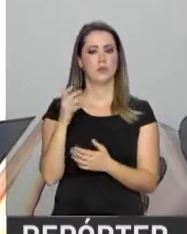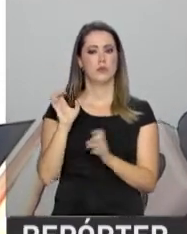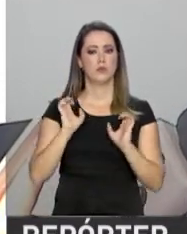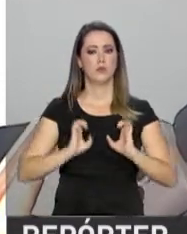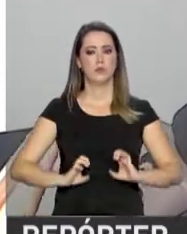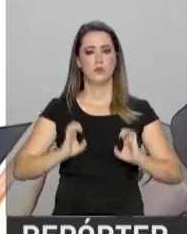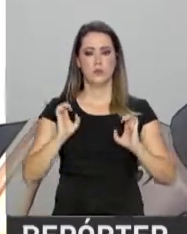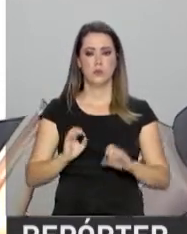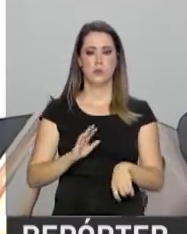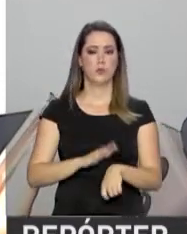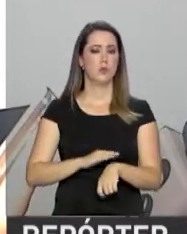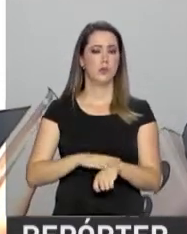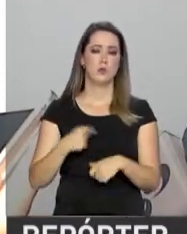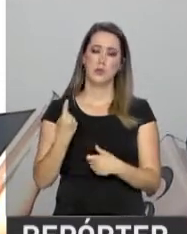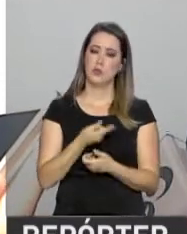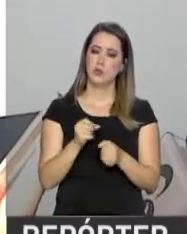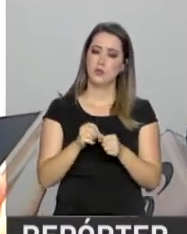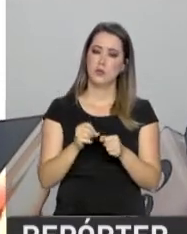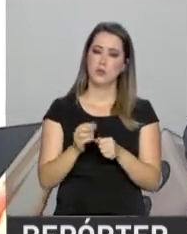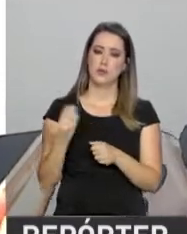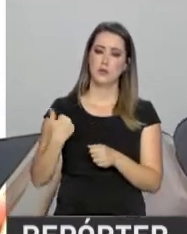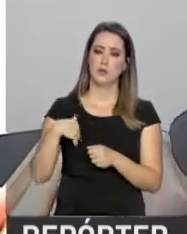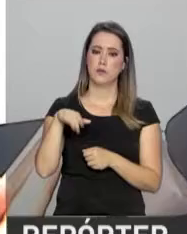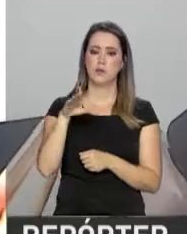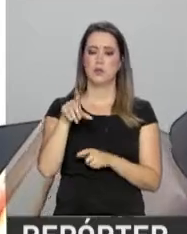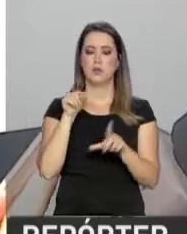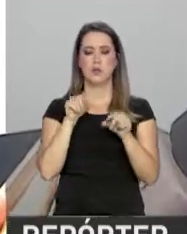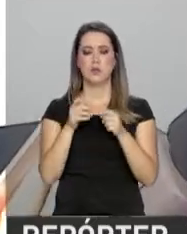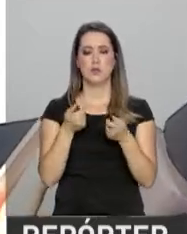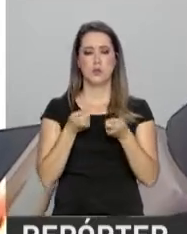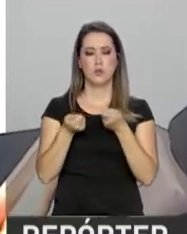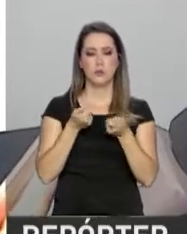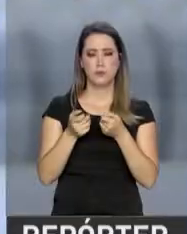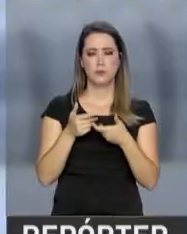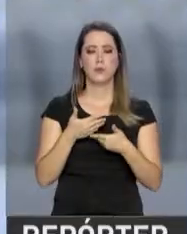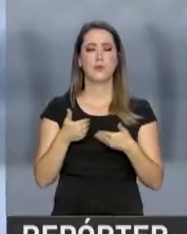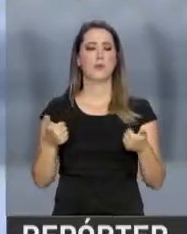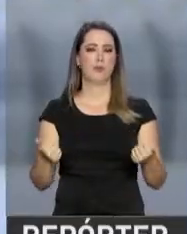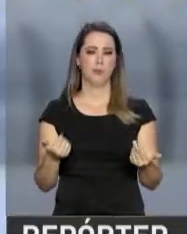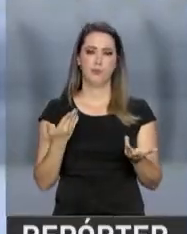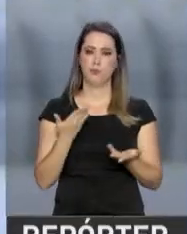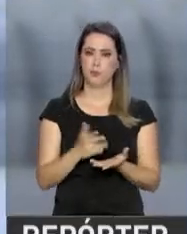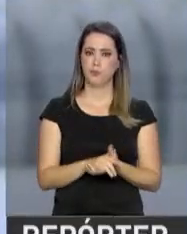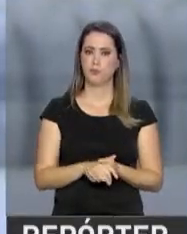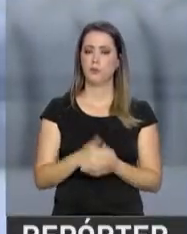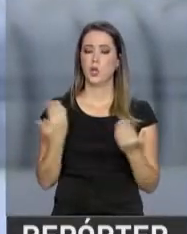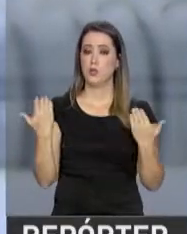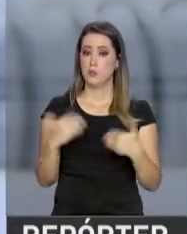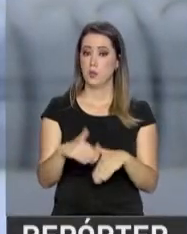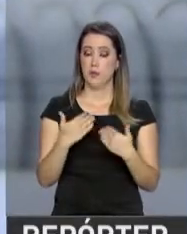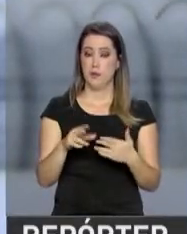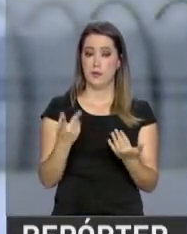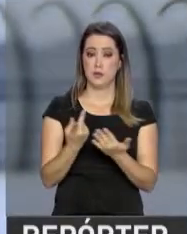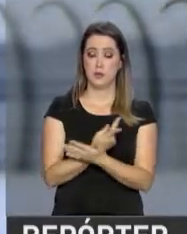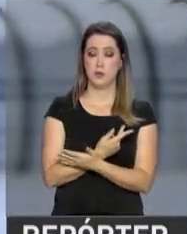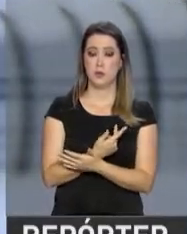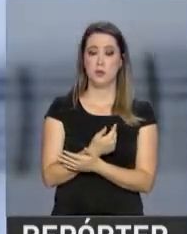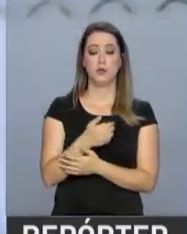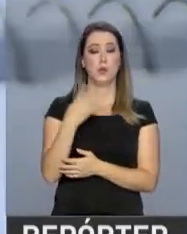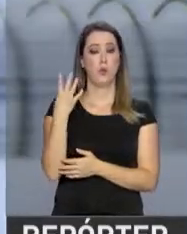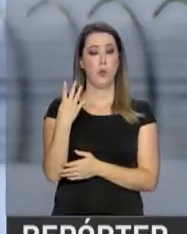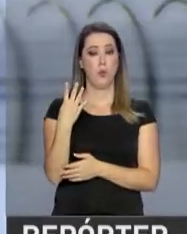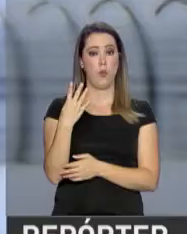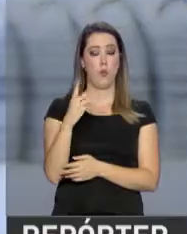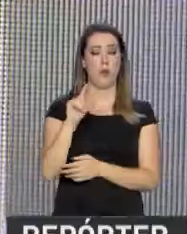um momento que a gente vai fazer isso com mais critério e com mais responsabilidade as provas do enem vão ser aplicadas nos dias